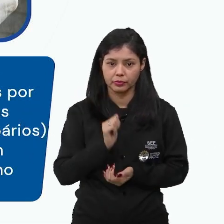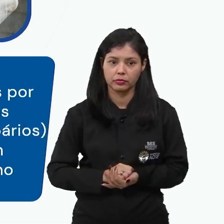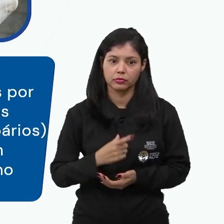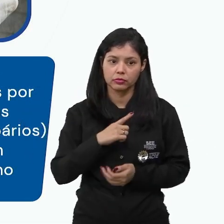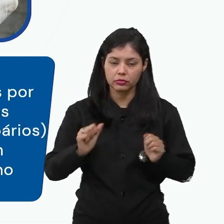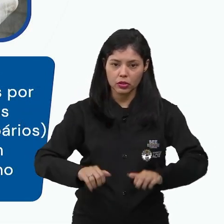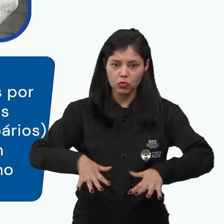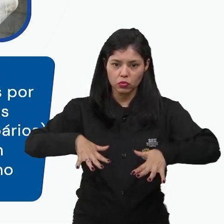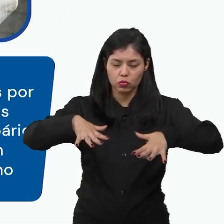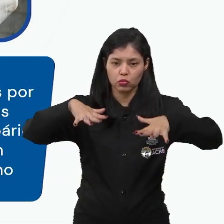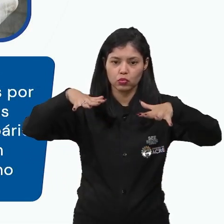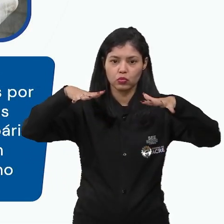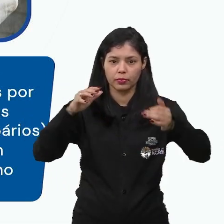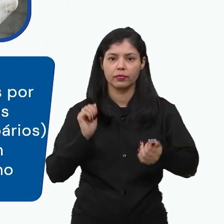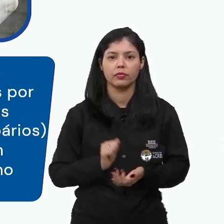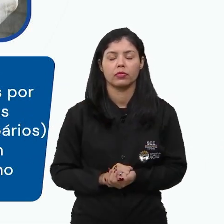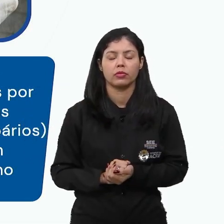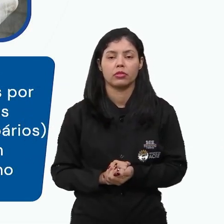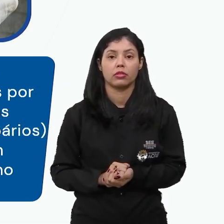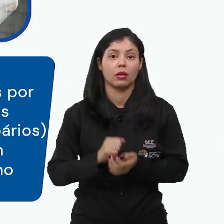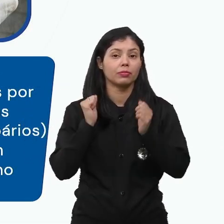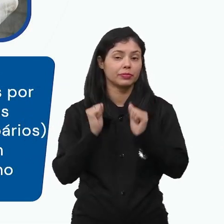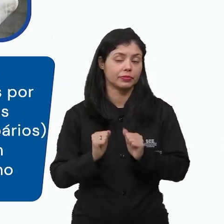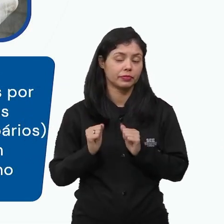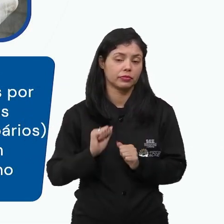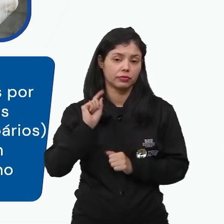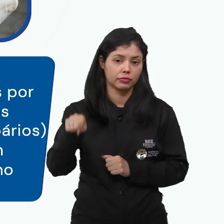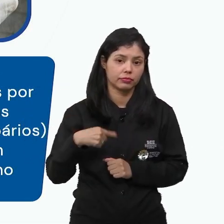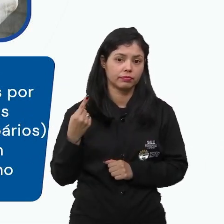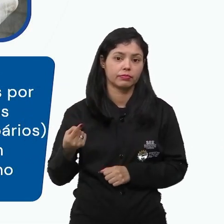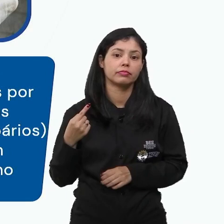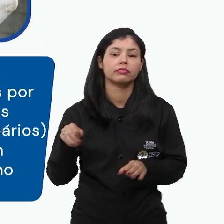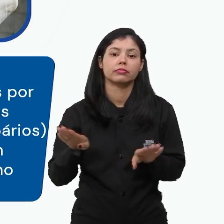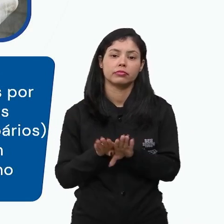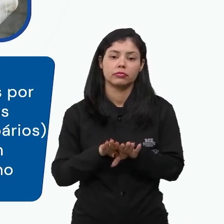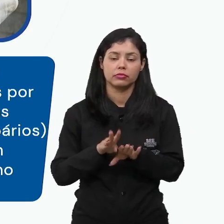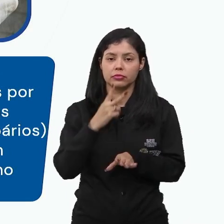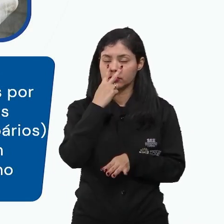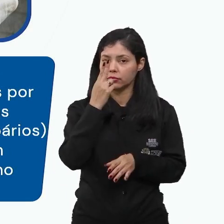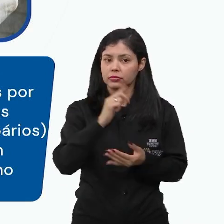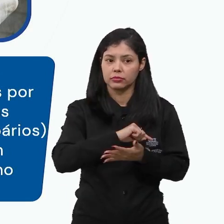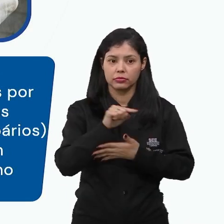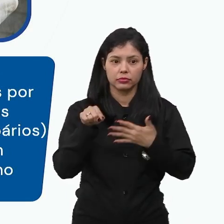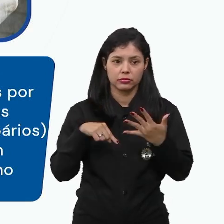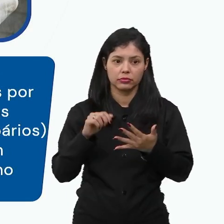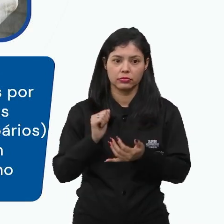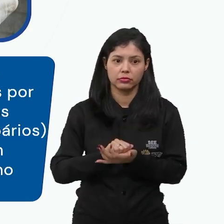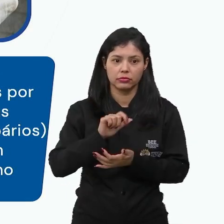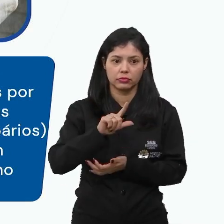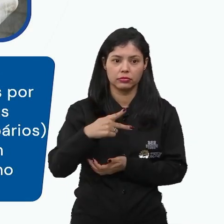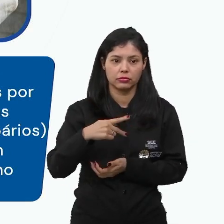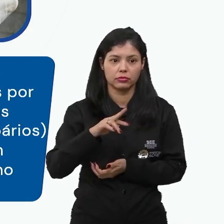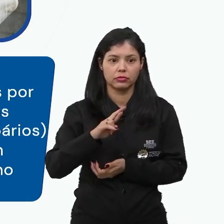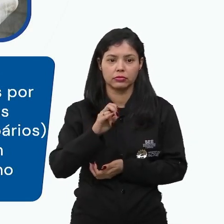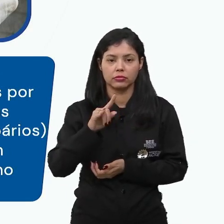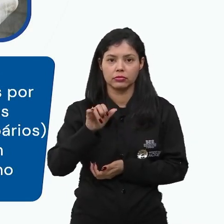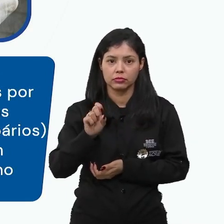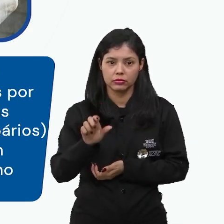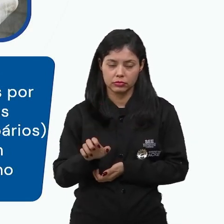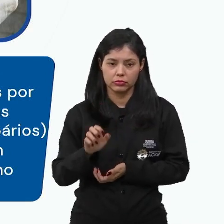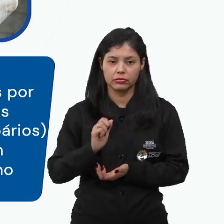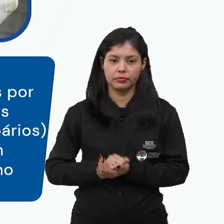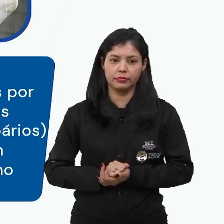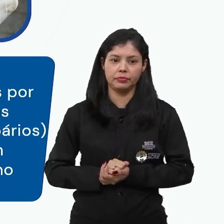essas alagações, essas enchentes, né, após, né, aparecem diversos casos ali de